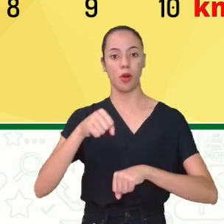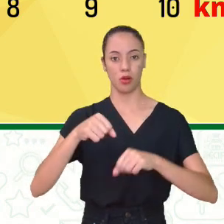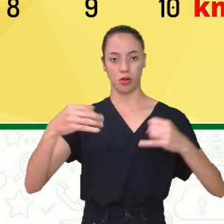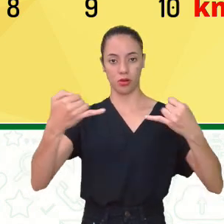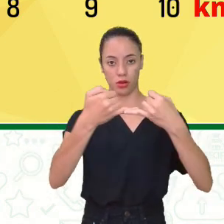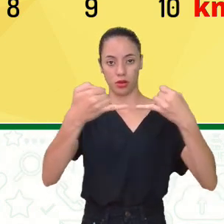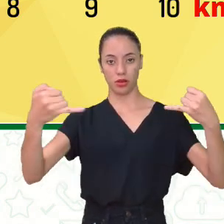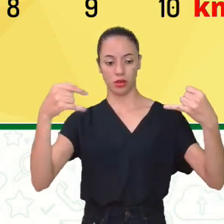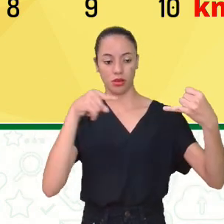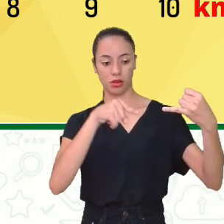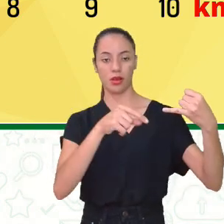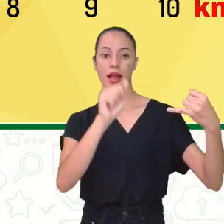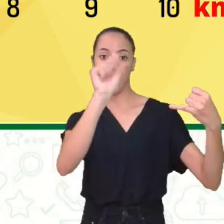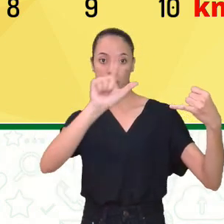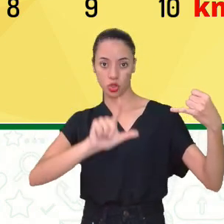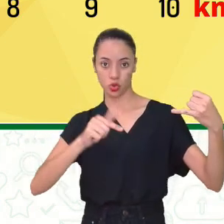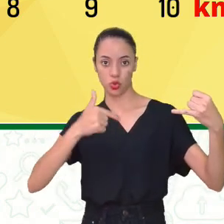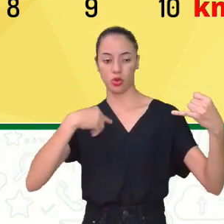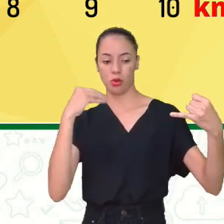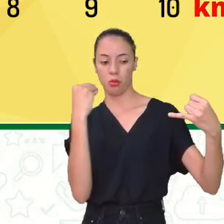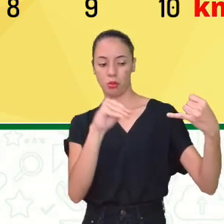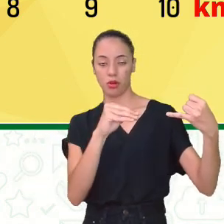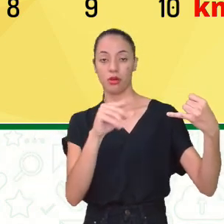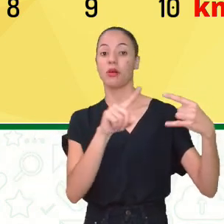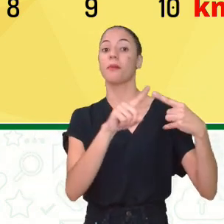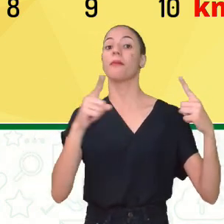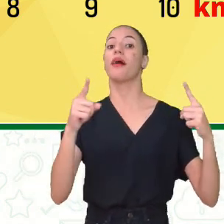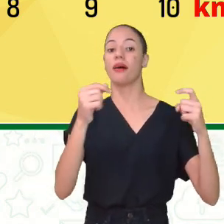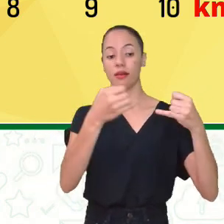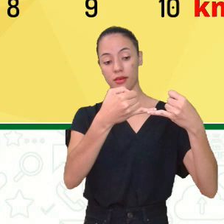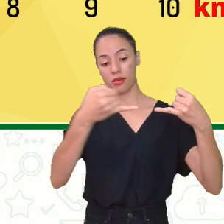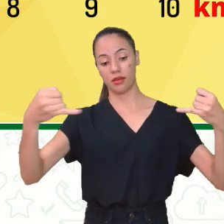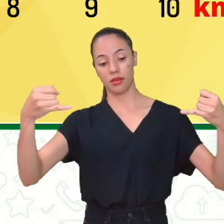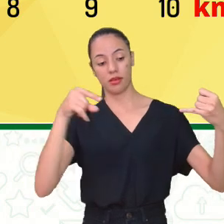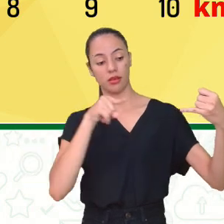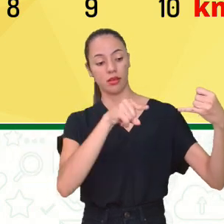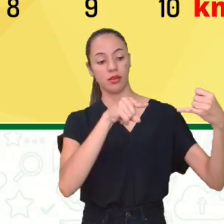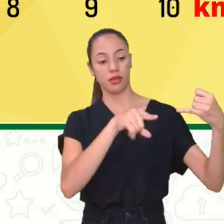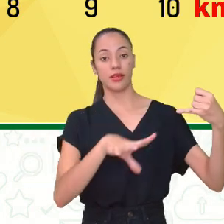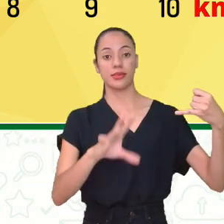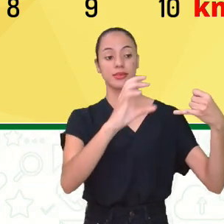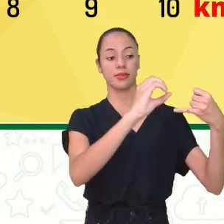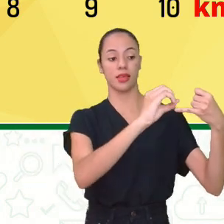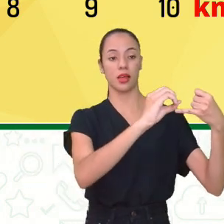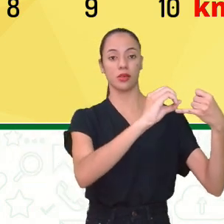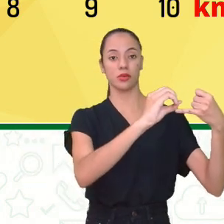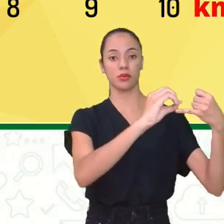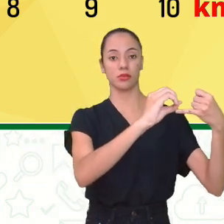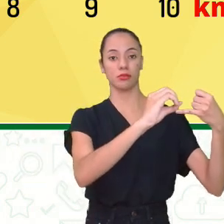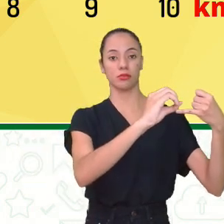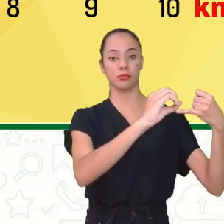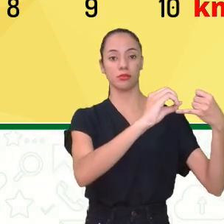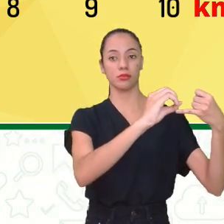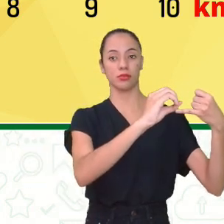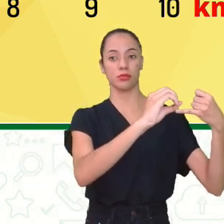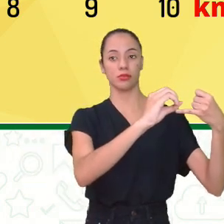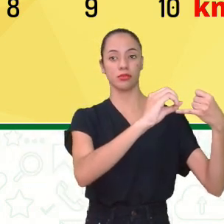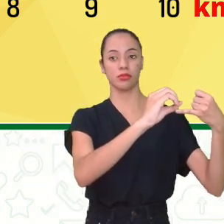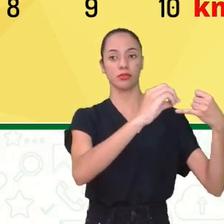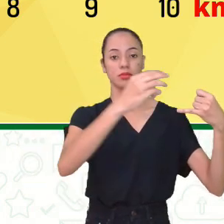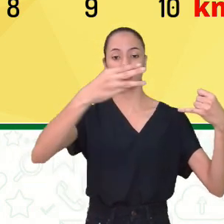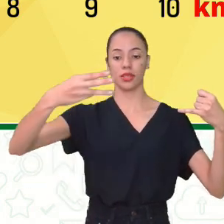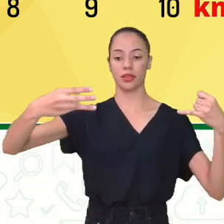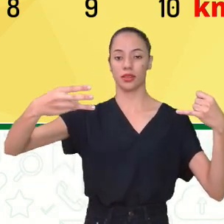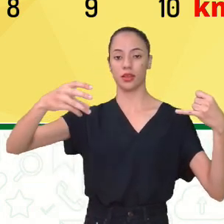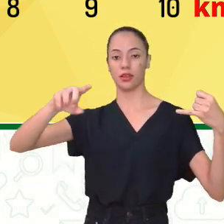azul que eu coloquei, só que essa barra, ela está vindo do 0 e vai até